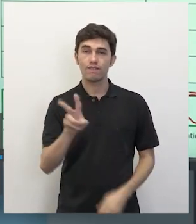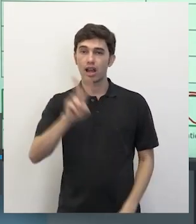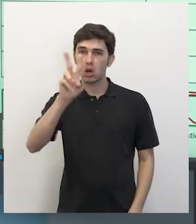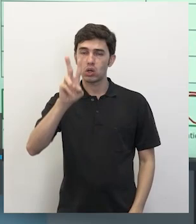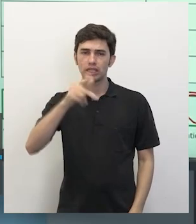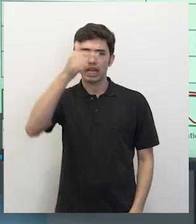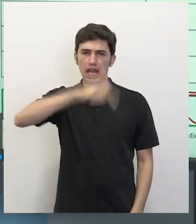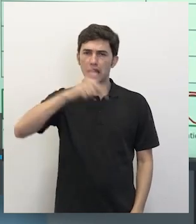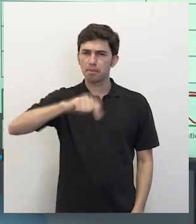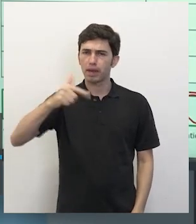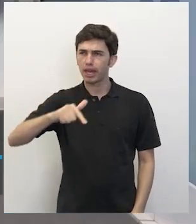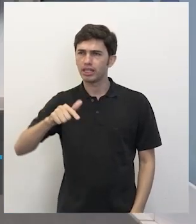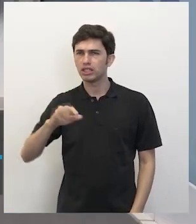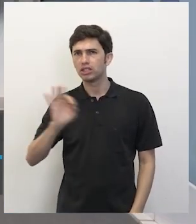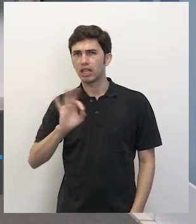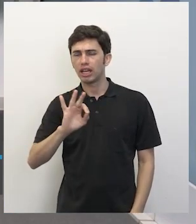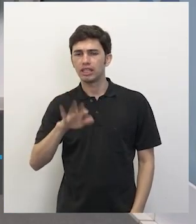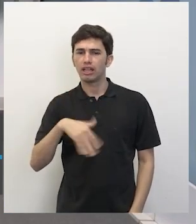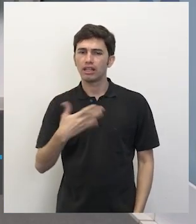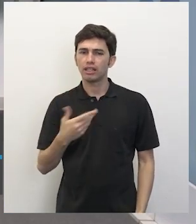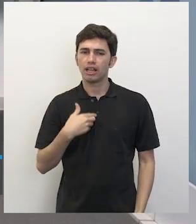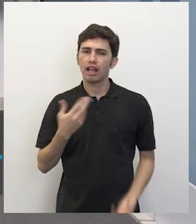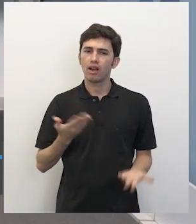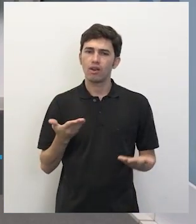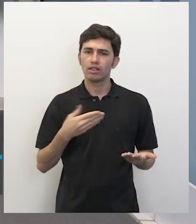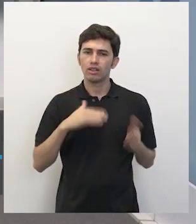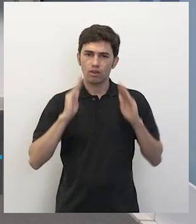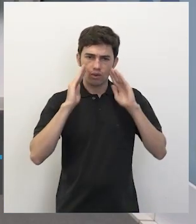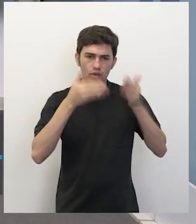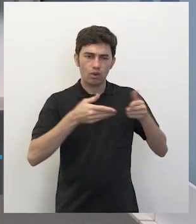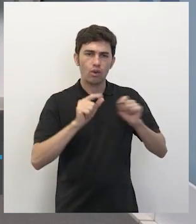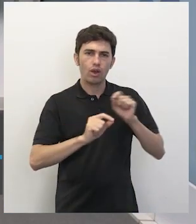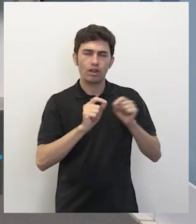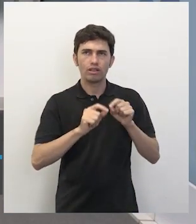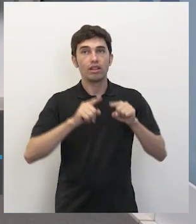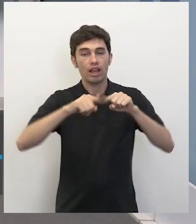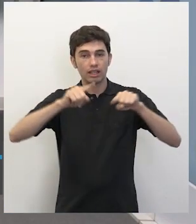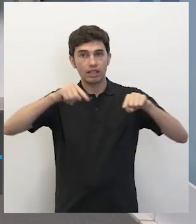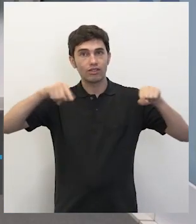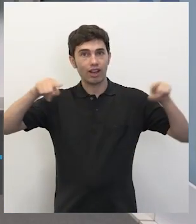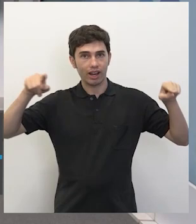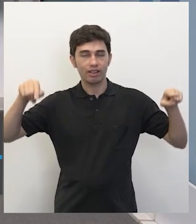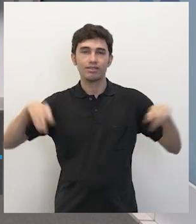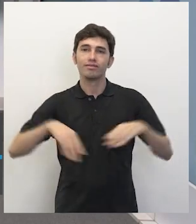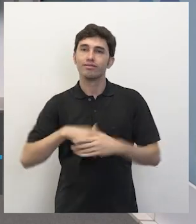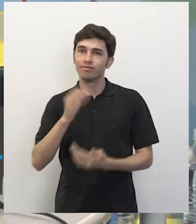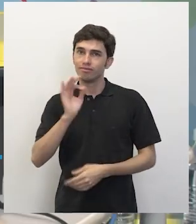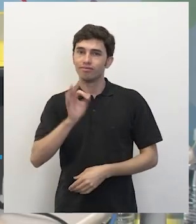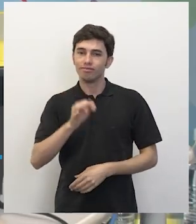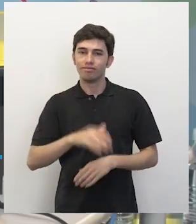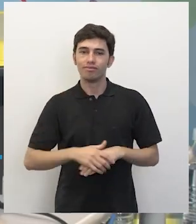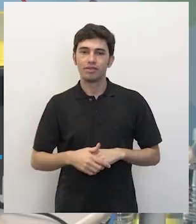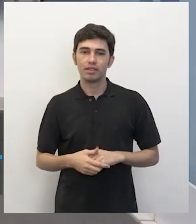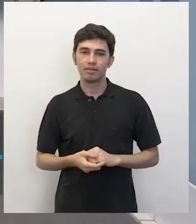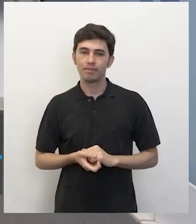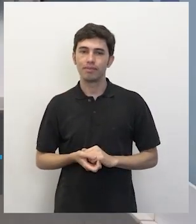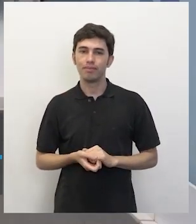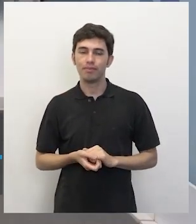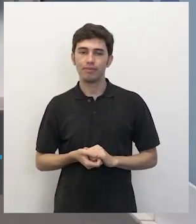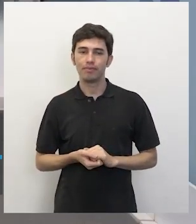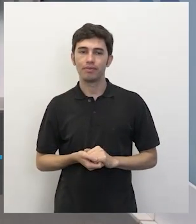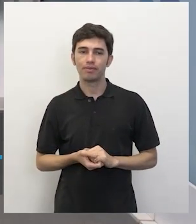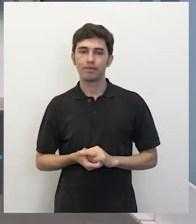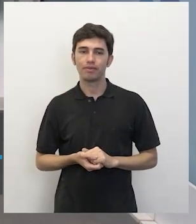mais para quê? Variável ou incógnita, Vivi? Acho que para variável, né? Com Tá certeza, variando, né? tá mudando. Exatamente. Acho que essa é a ideia. Então, a ideia